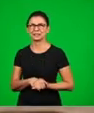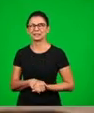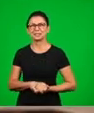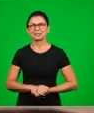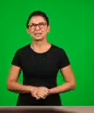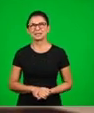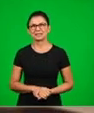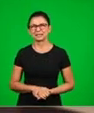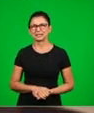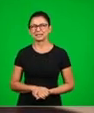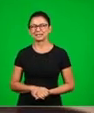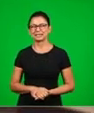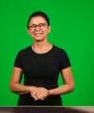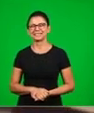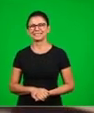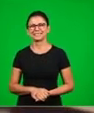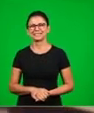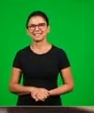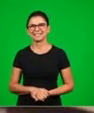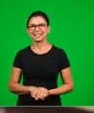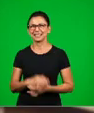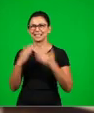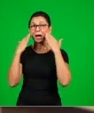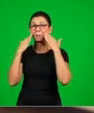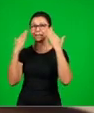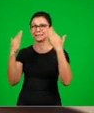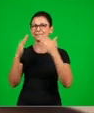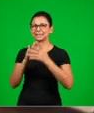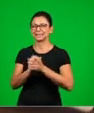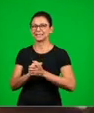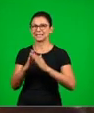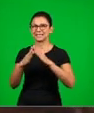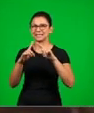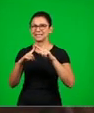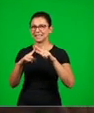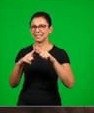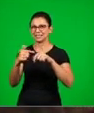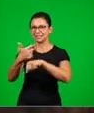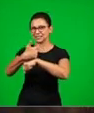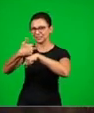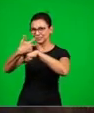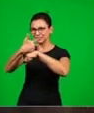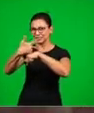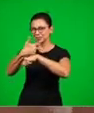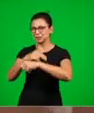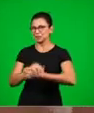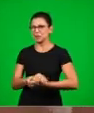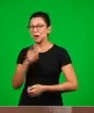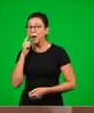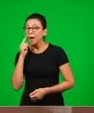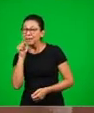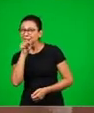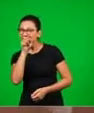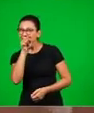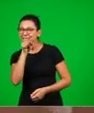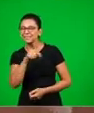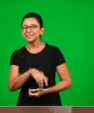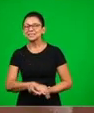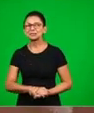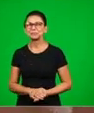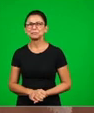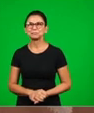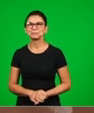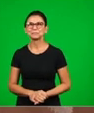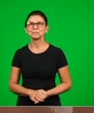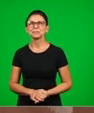aparecer lá para os seus irmãos na sua igreja, viu? A turma lá vai dizer assim, o que foi fazer lá? Vejam então. Aqui. E os